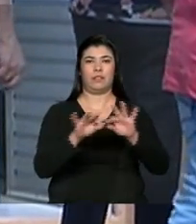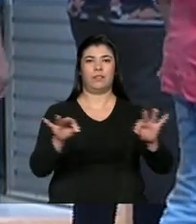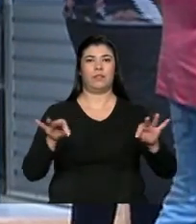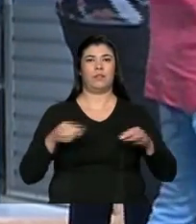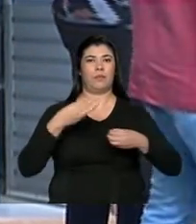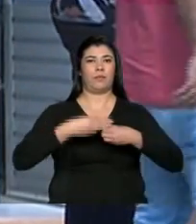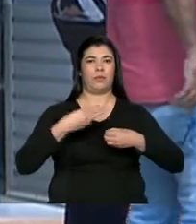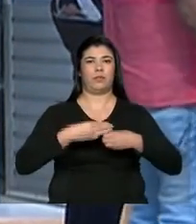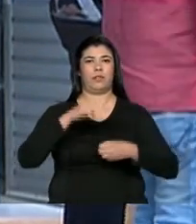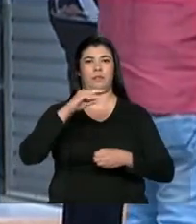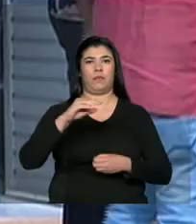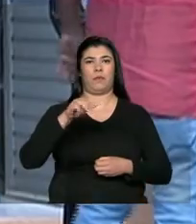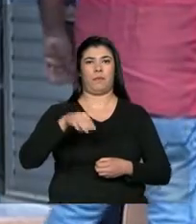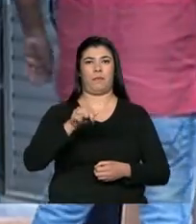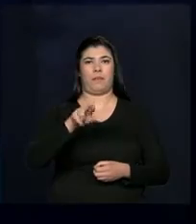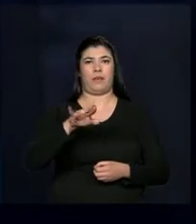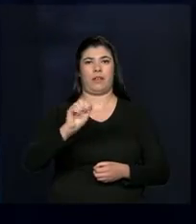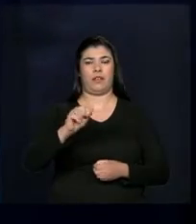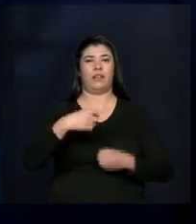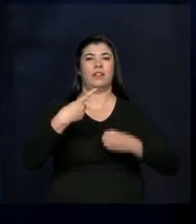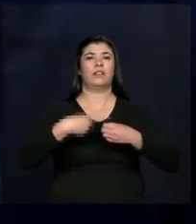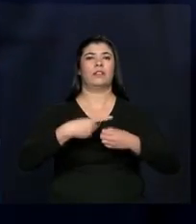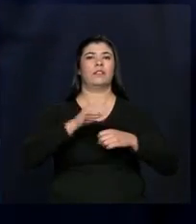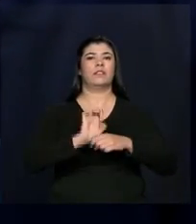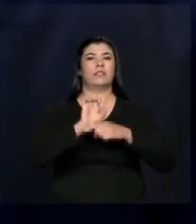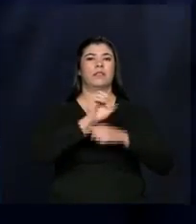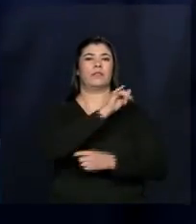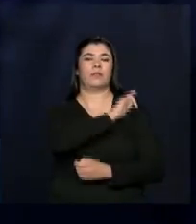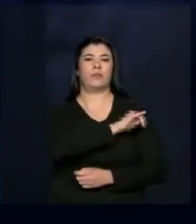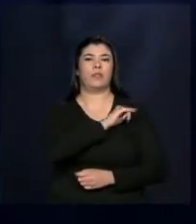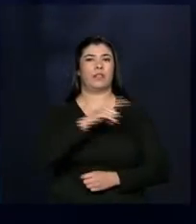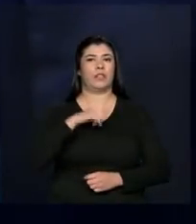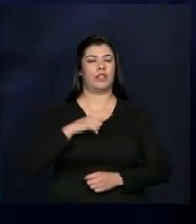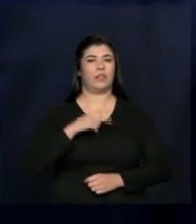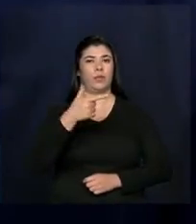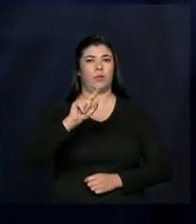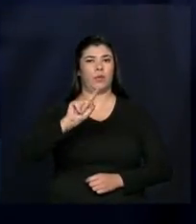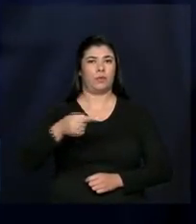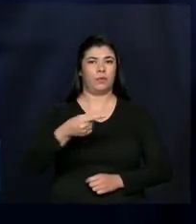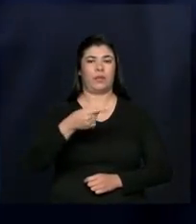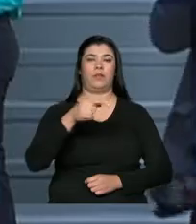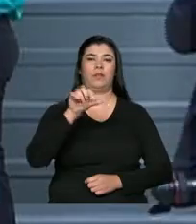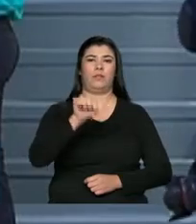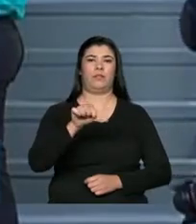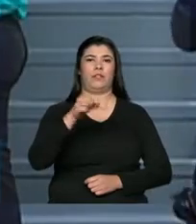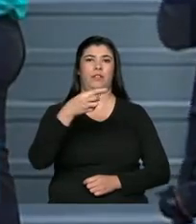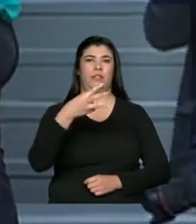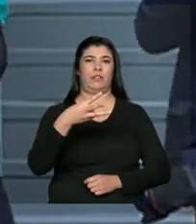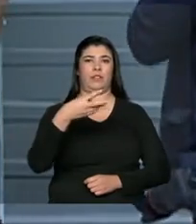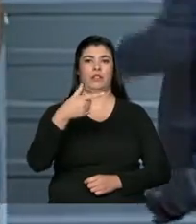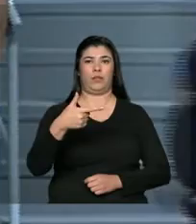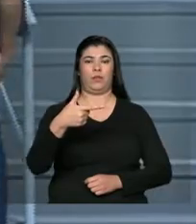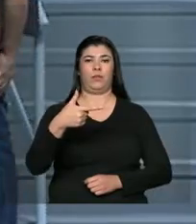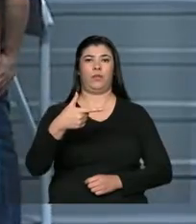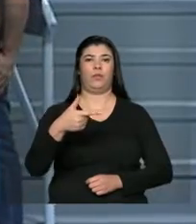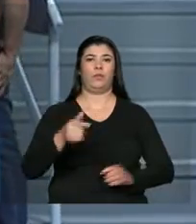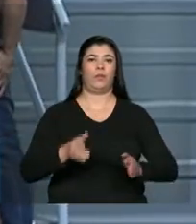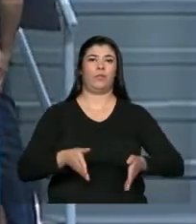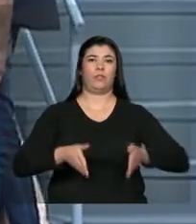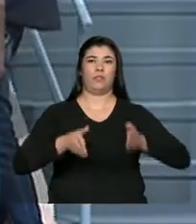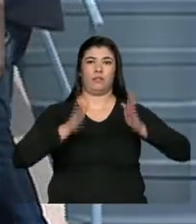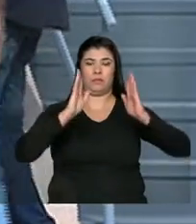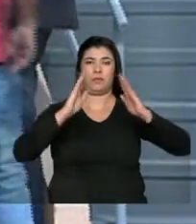de maricá no rio de janeiro são 2932 unidades